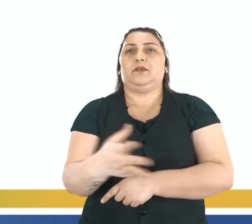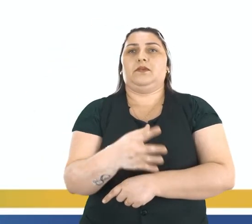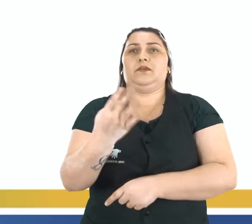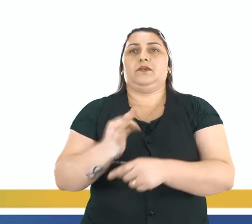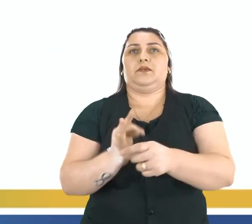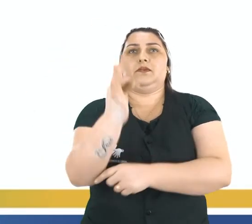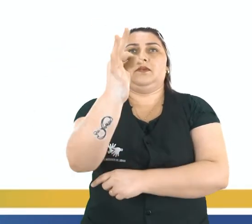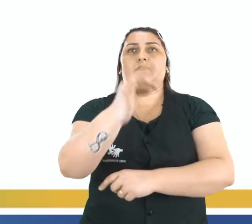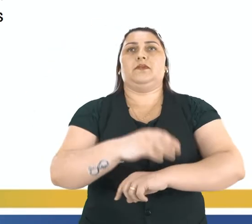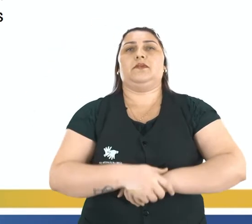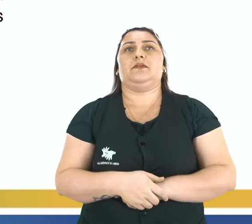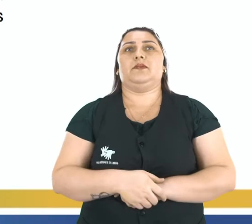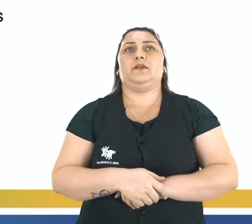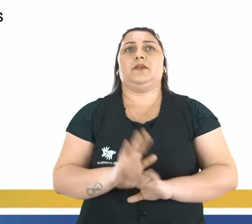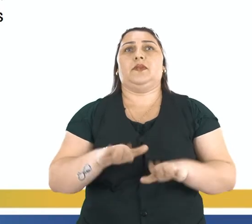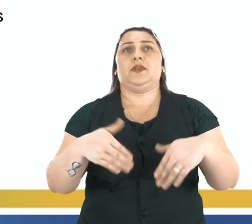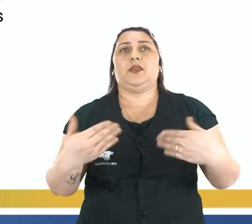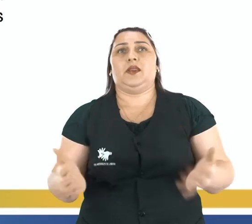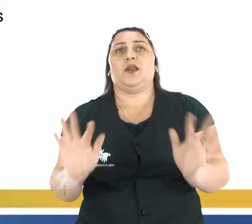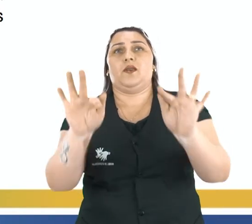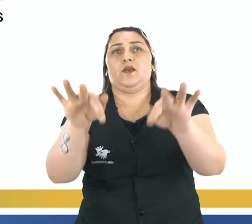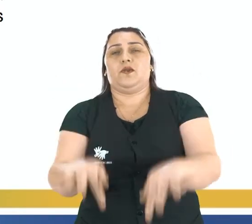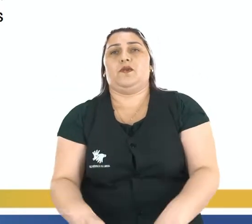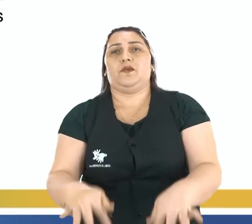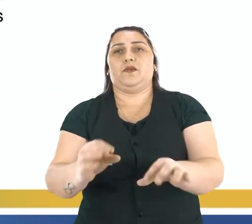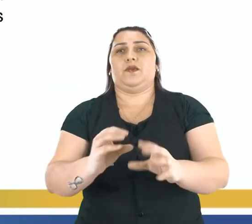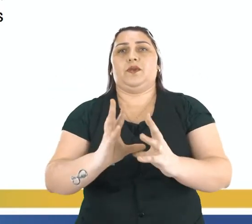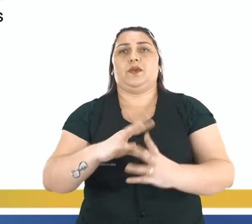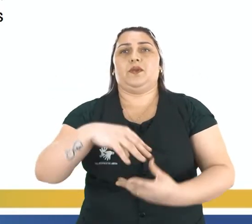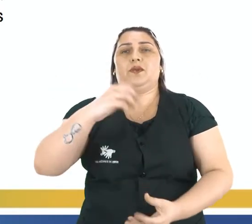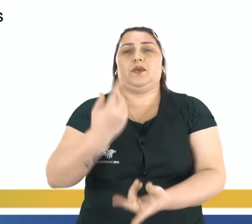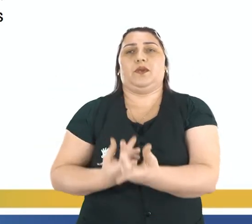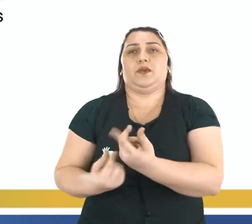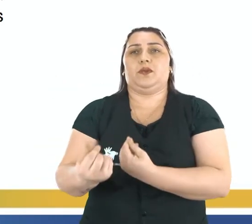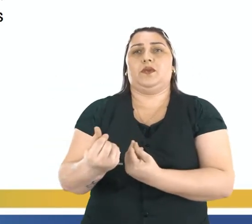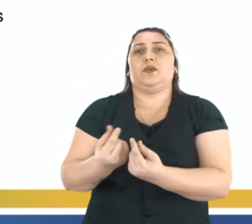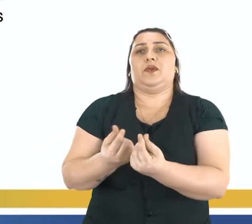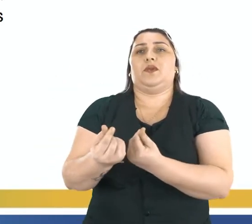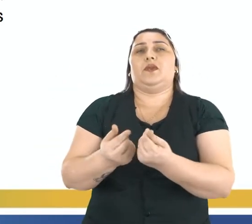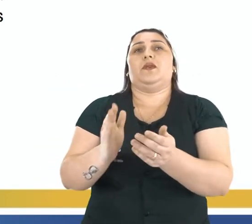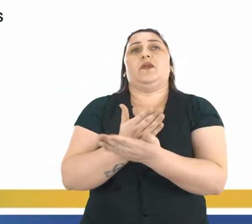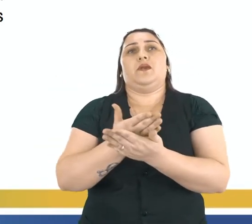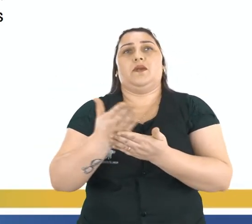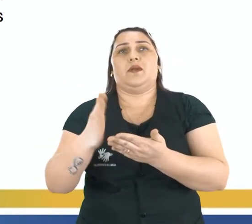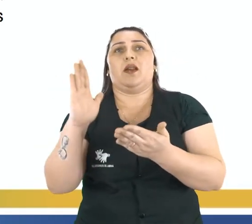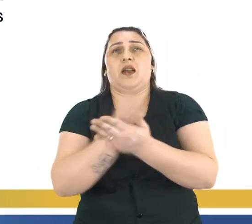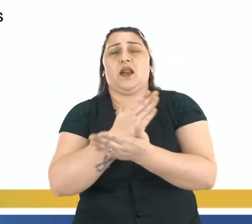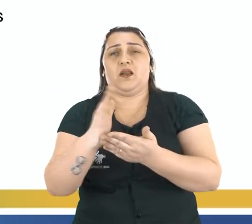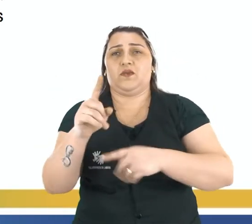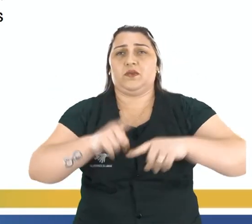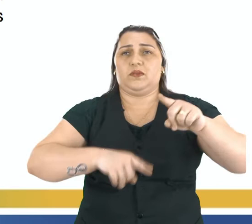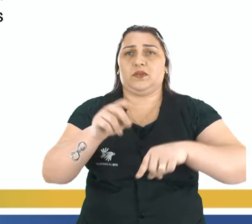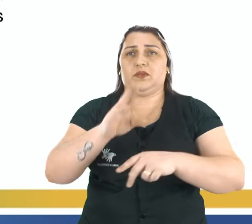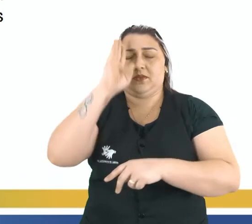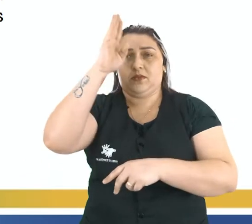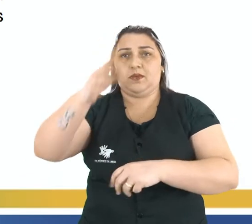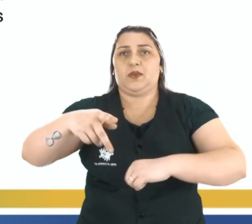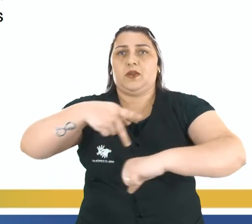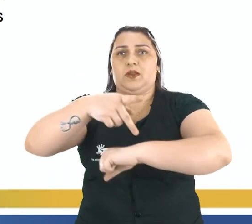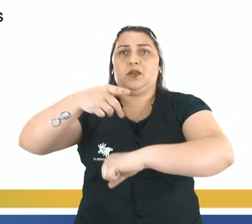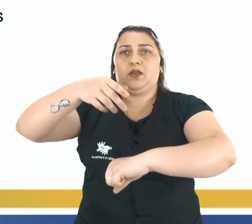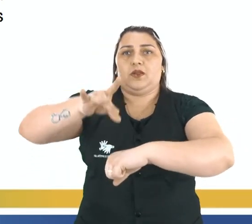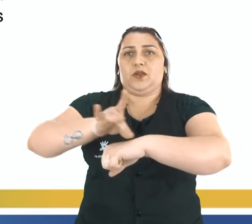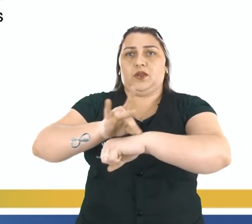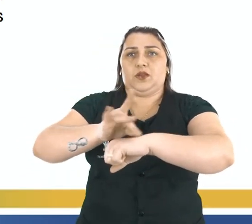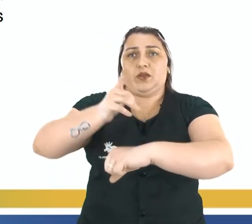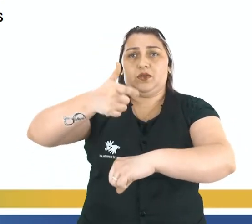certo? E aí, o fim desse milagre econômico vai iniciar à medida que alguns produtos, principalmente o petróleo,